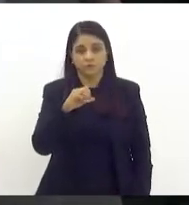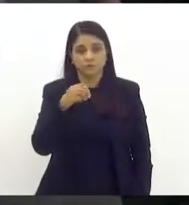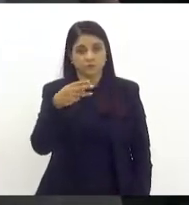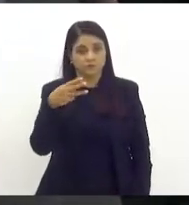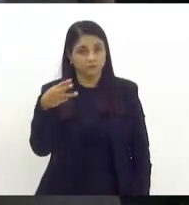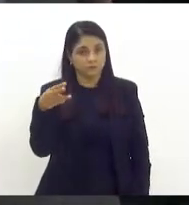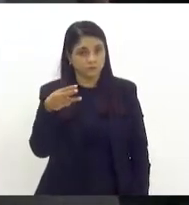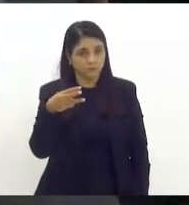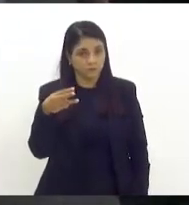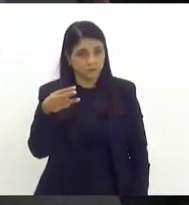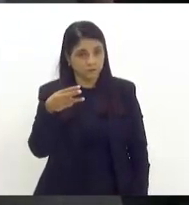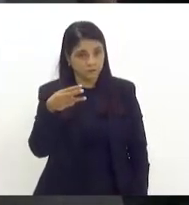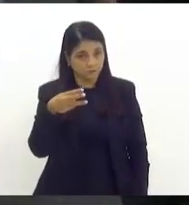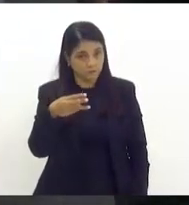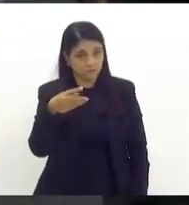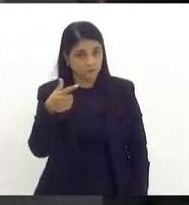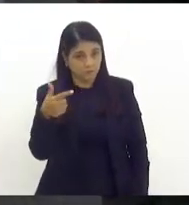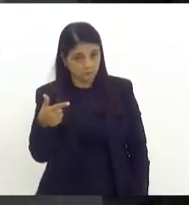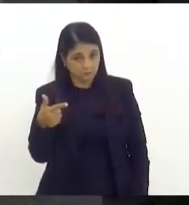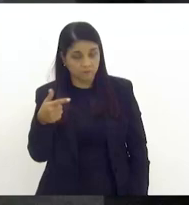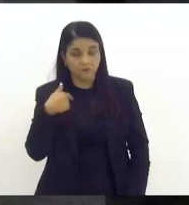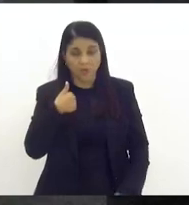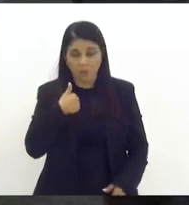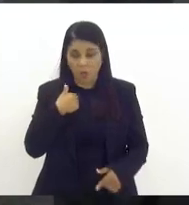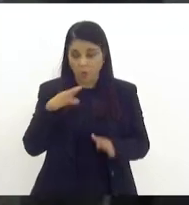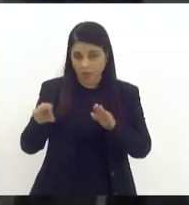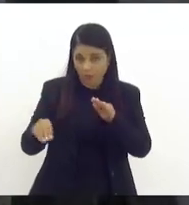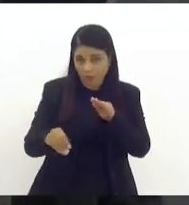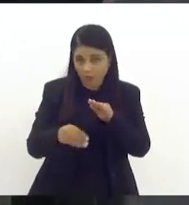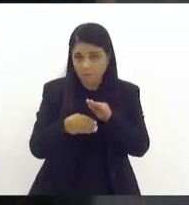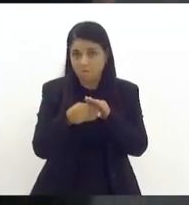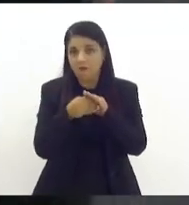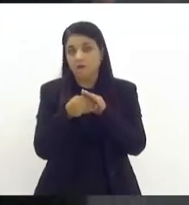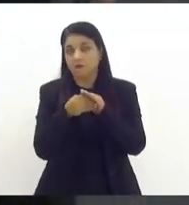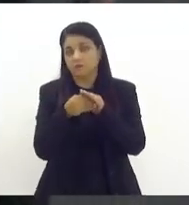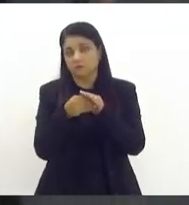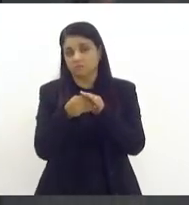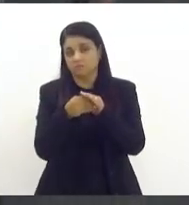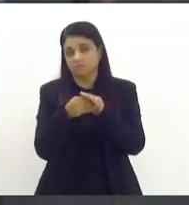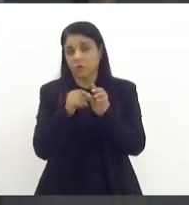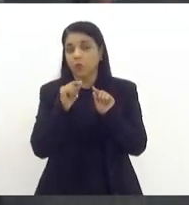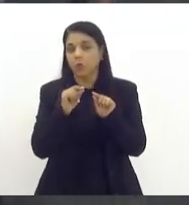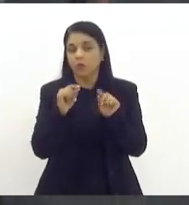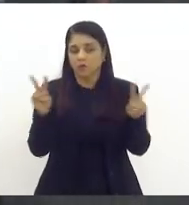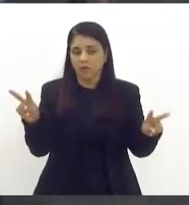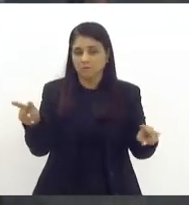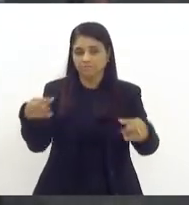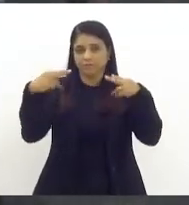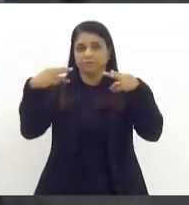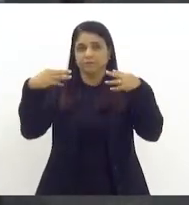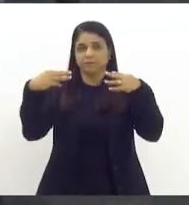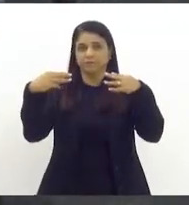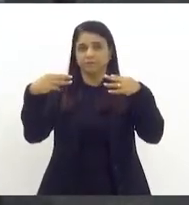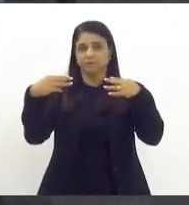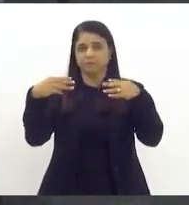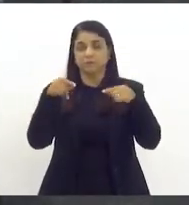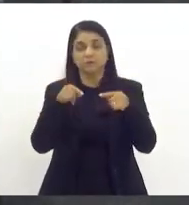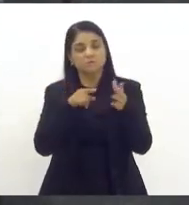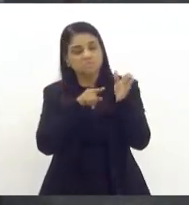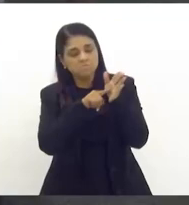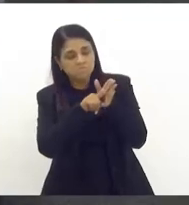então uma das emendas que fiz foi exatamente para chamar atenção se o senhor